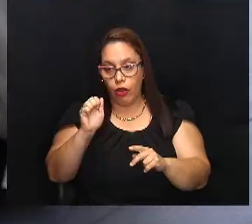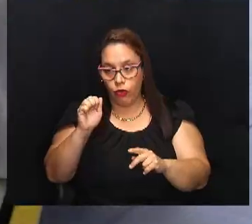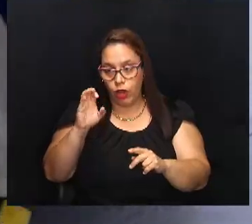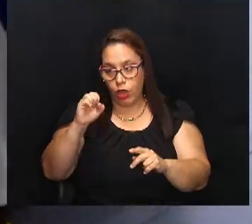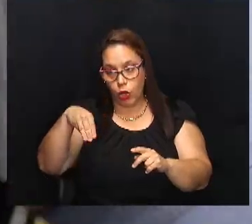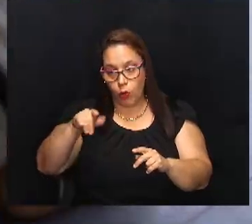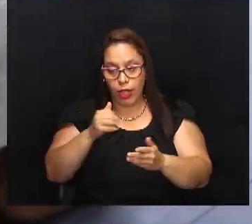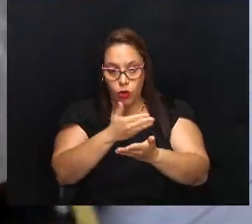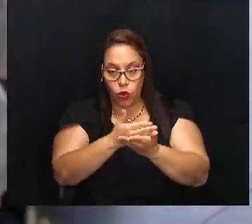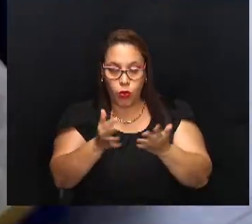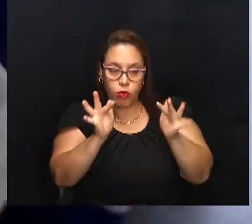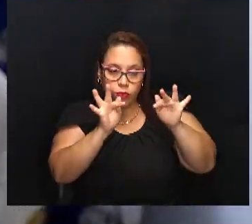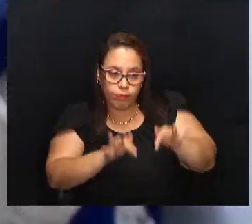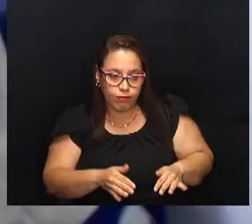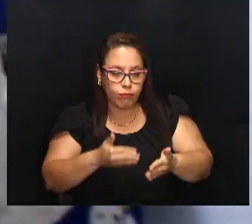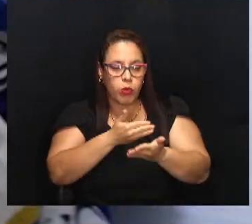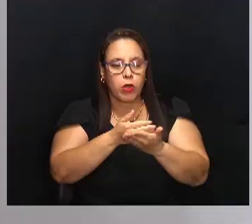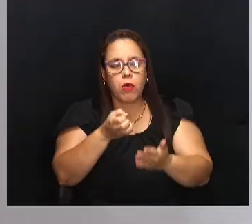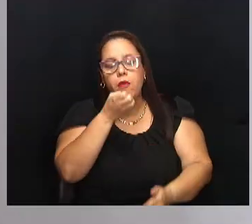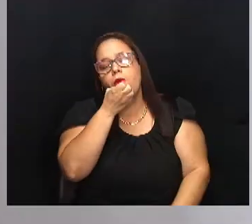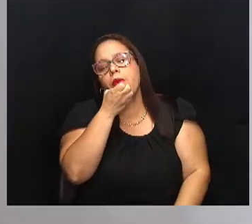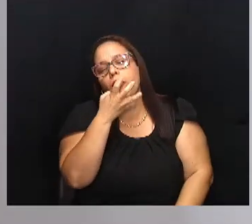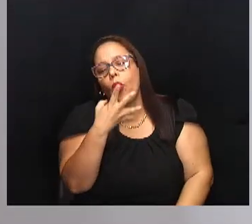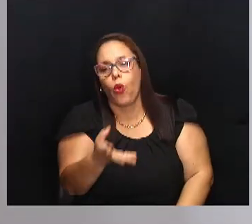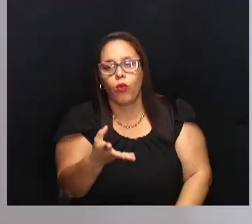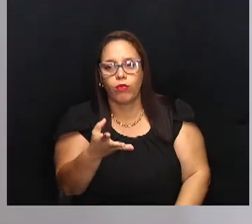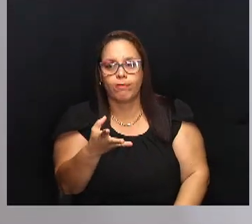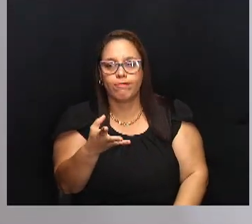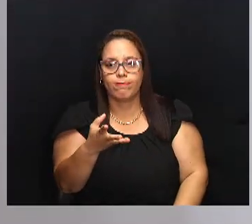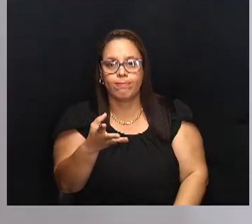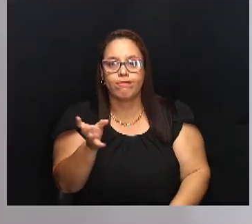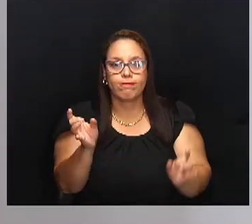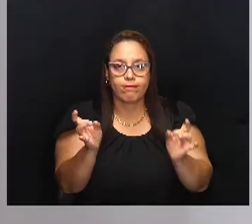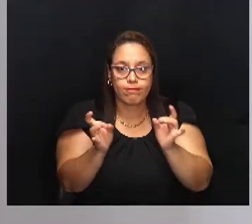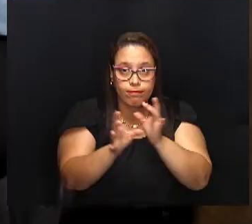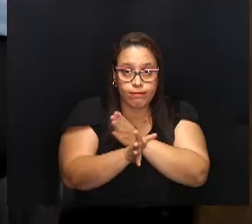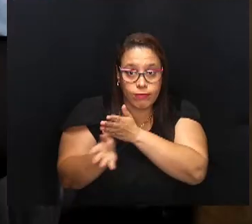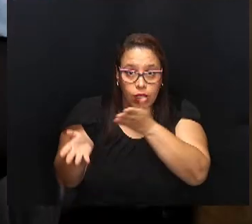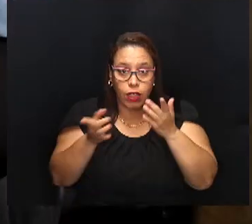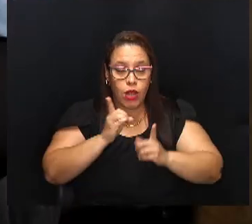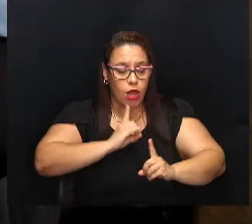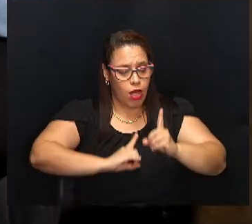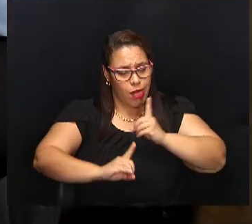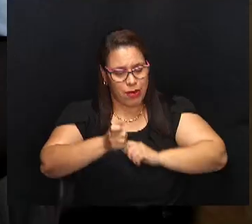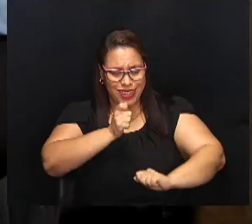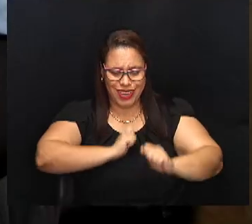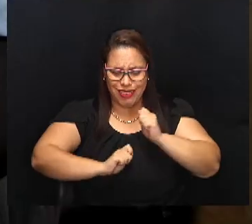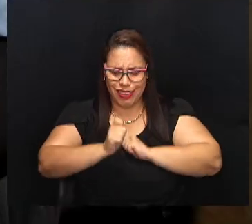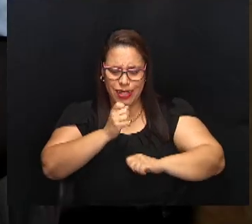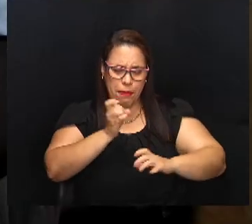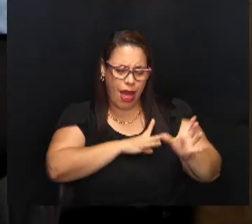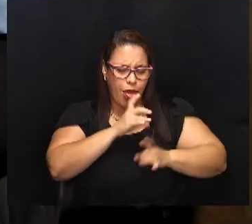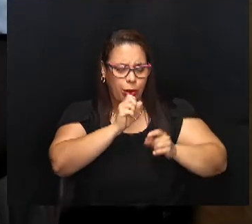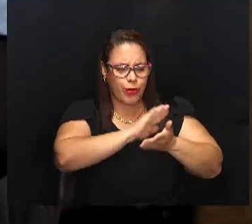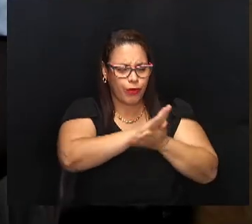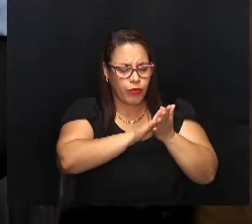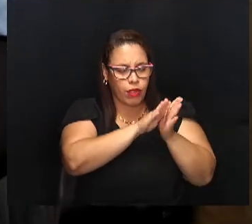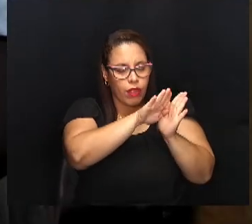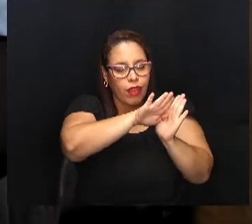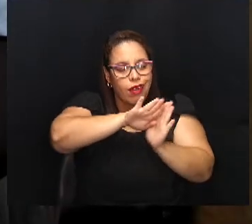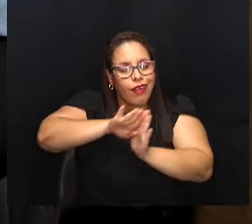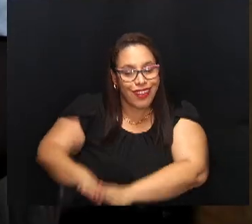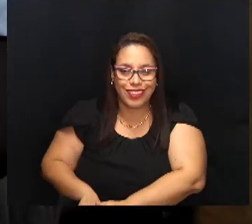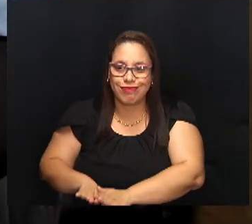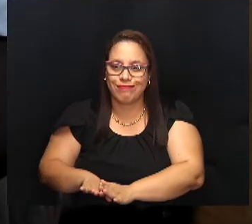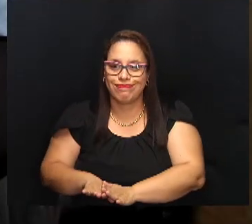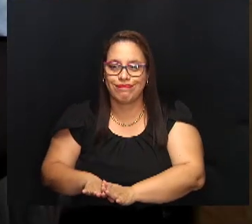fim. Começo de muitas coisas boas e encerrar aquelas coisas que são ruins. Depressão, ansiedade, medos, desafios, né? Que achamos que não